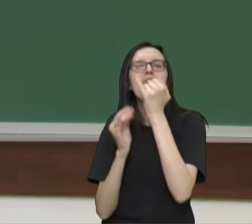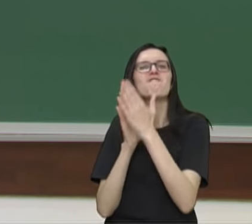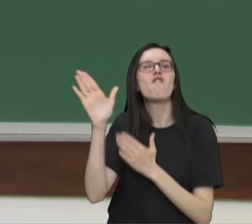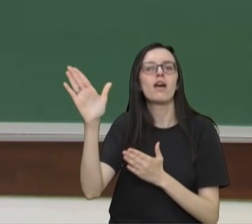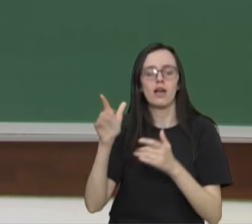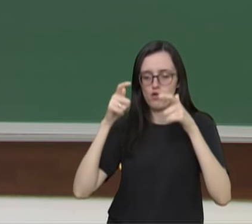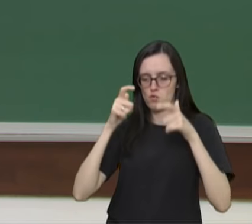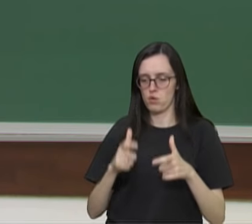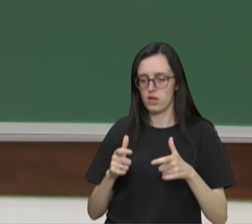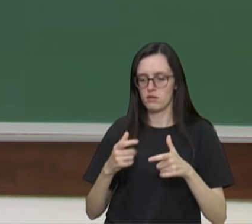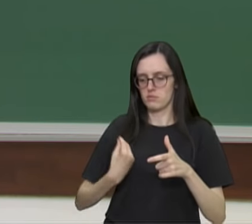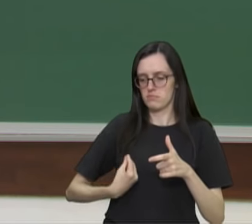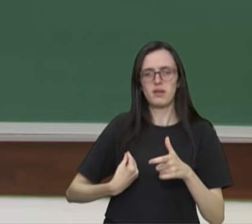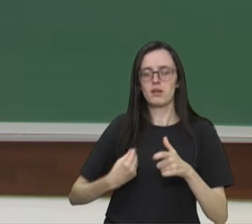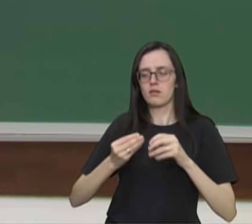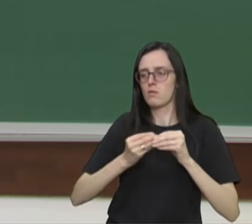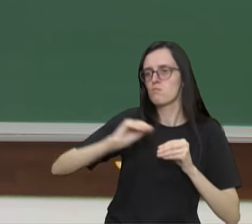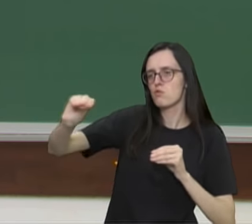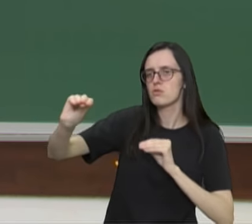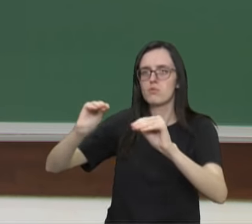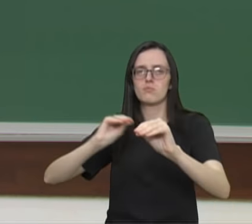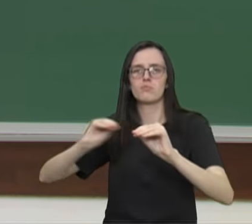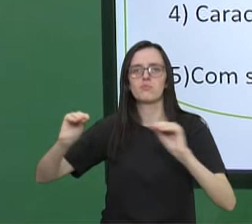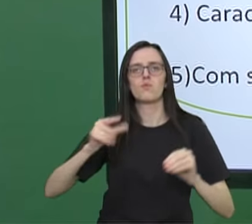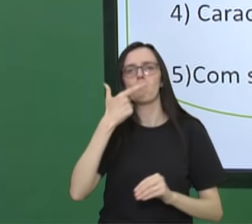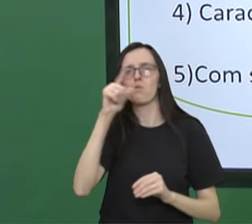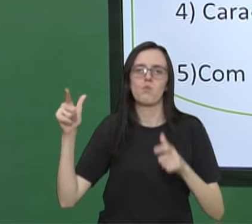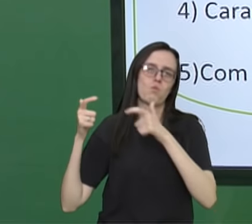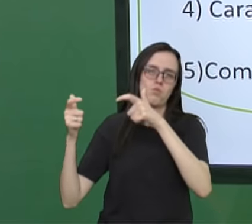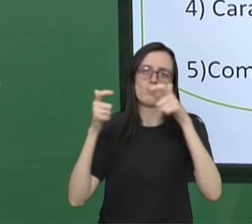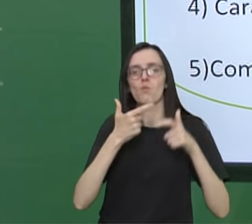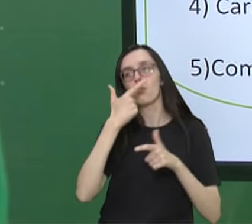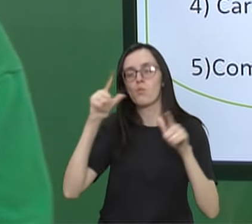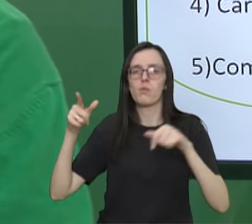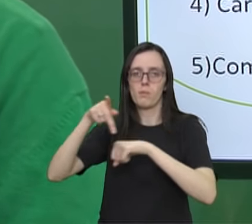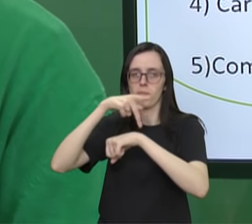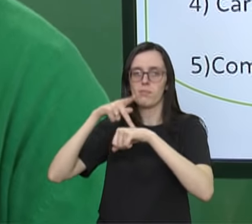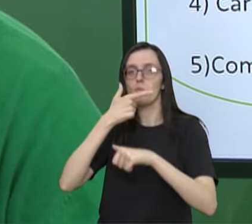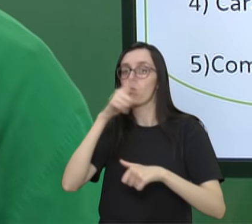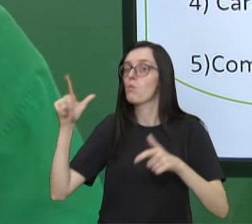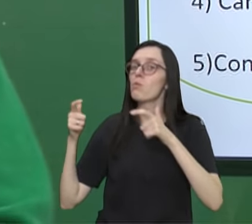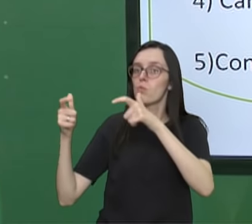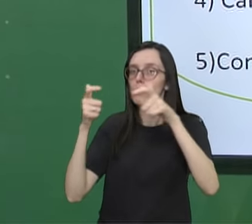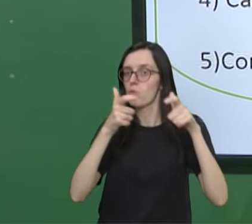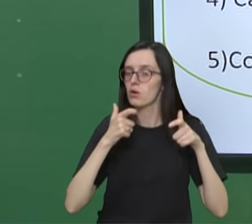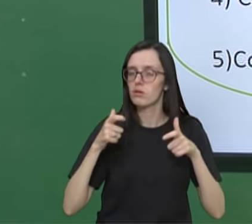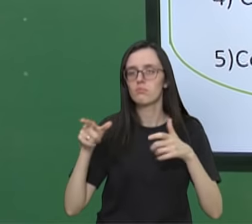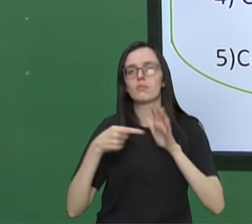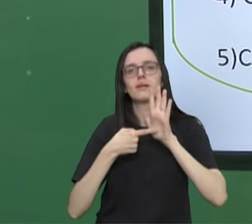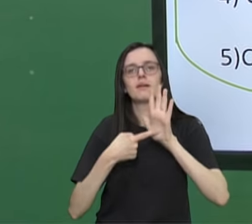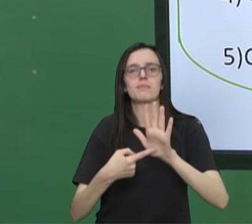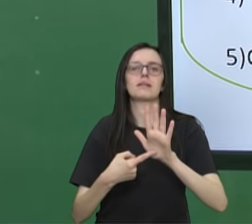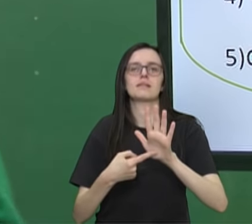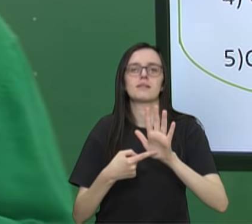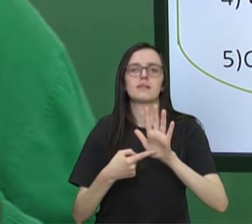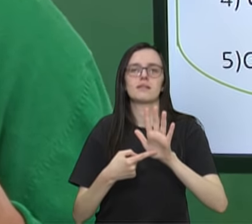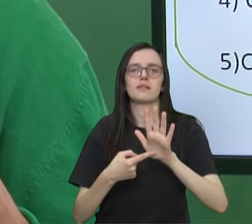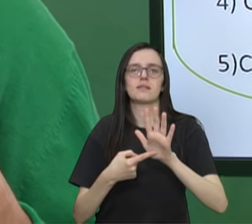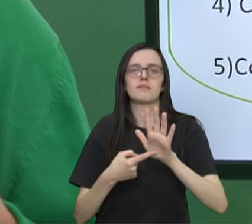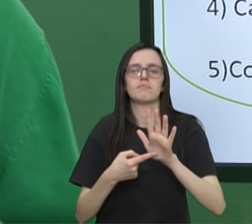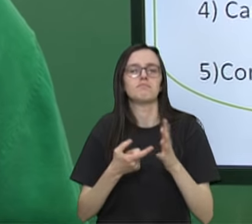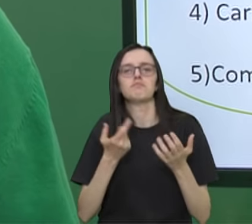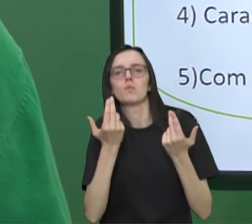desses locais que estavam no primeiro momento para outros países para outros locais que apresentam aí